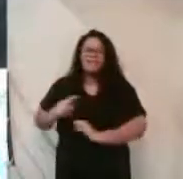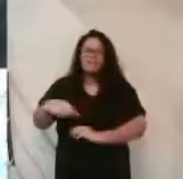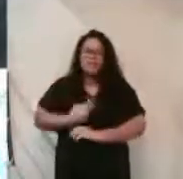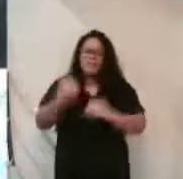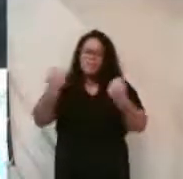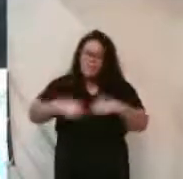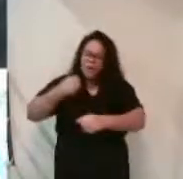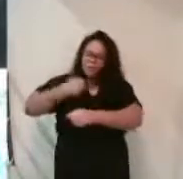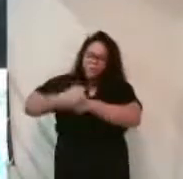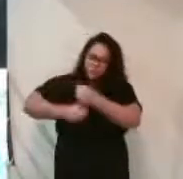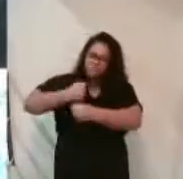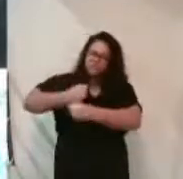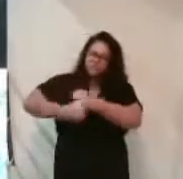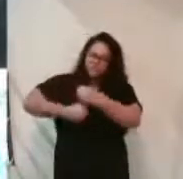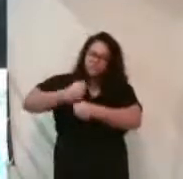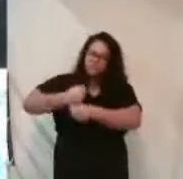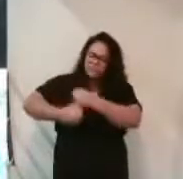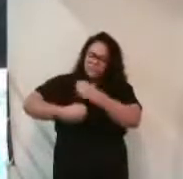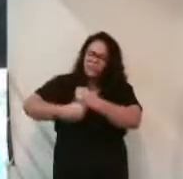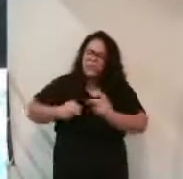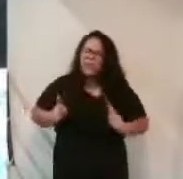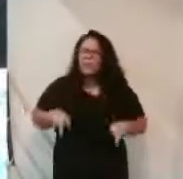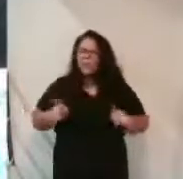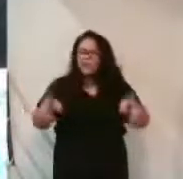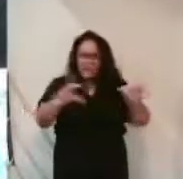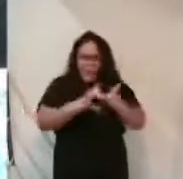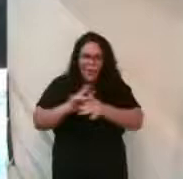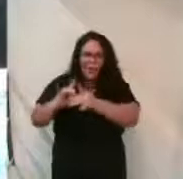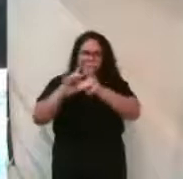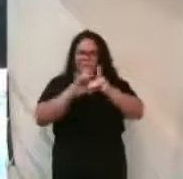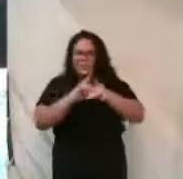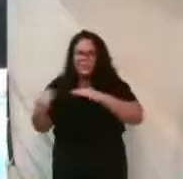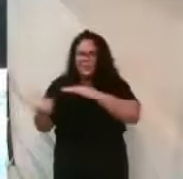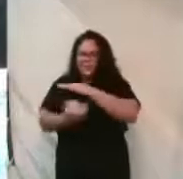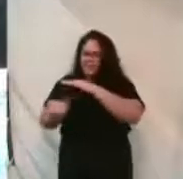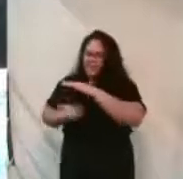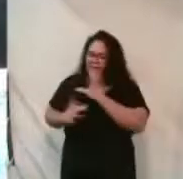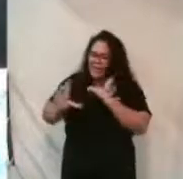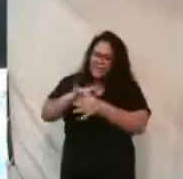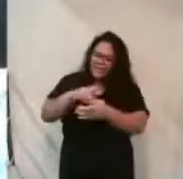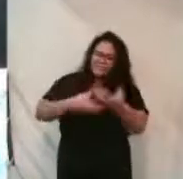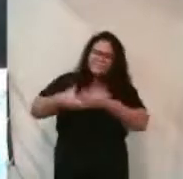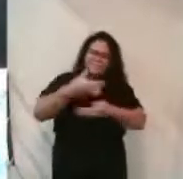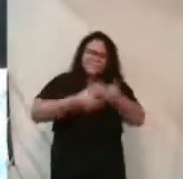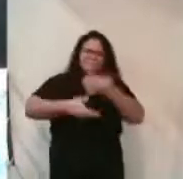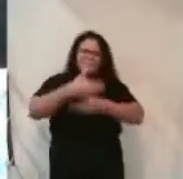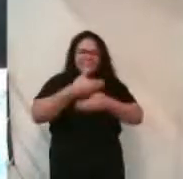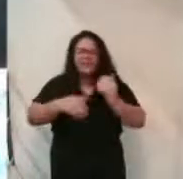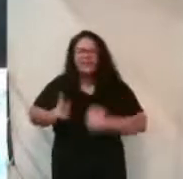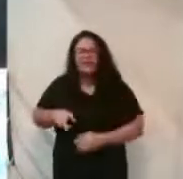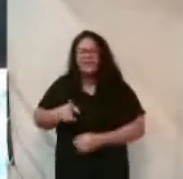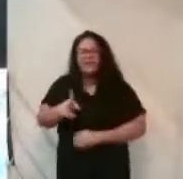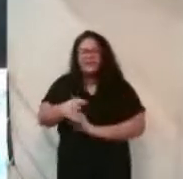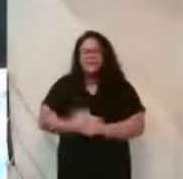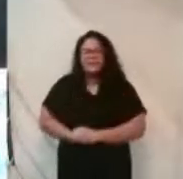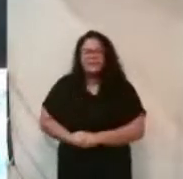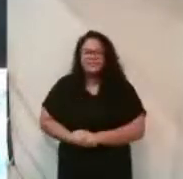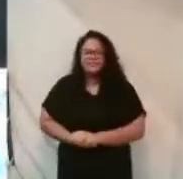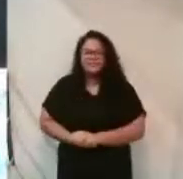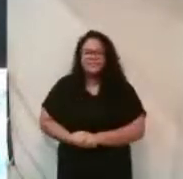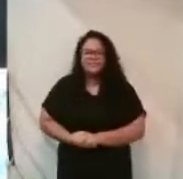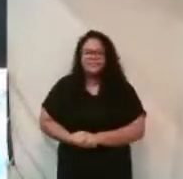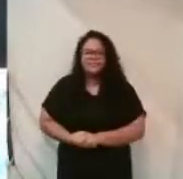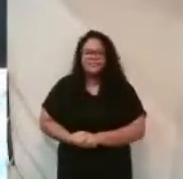anos, continuar com essa sinergia, com essa sincronia e com essa harmonia para poder fazer esse conjunto de